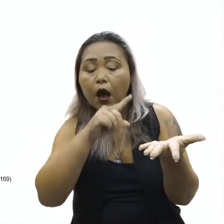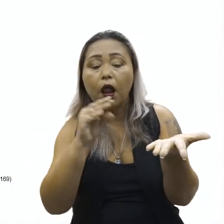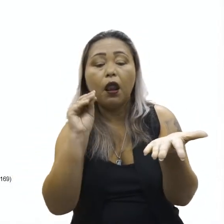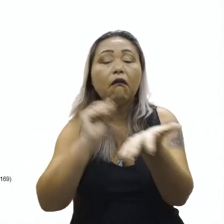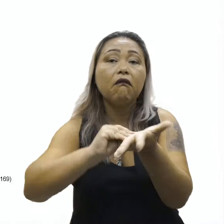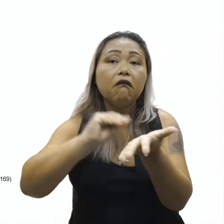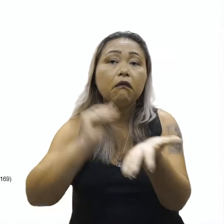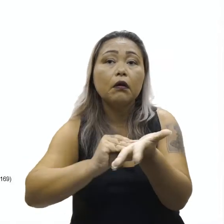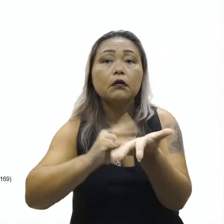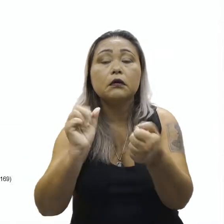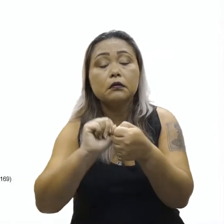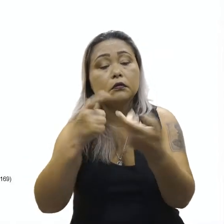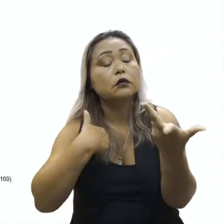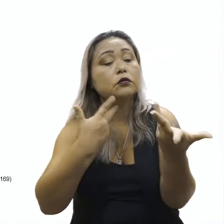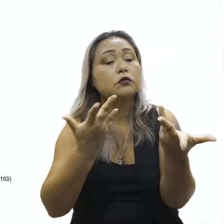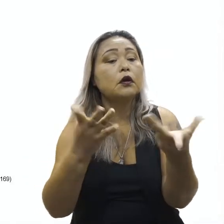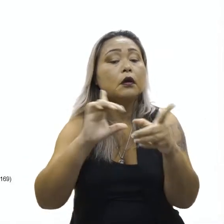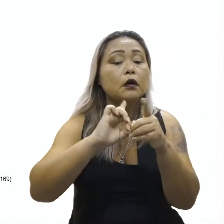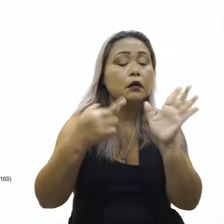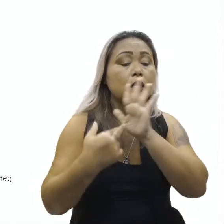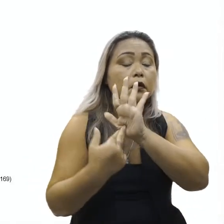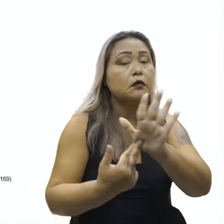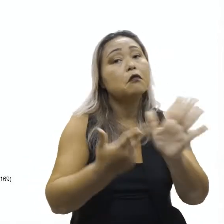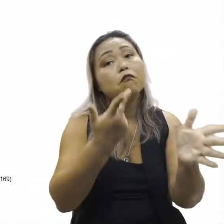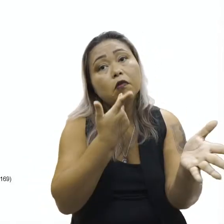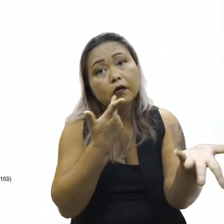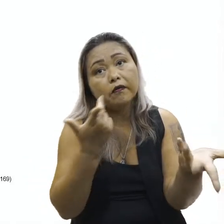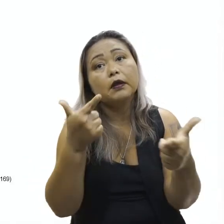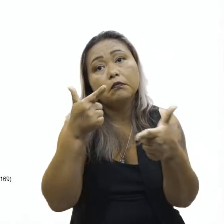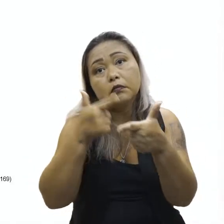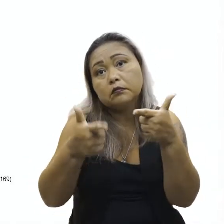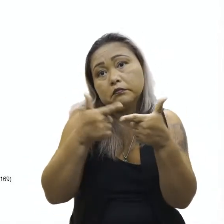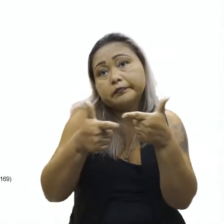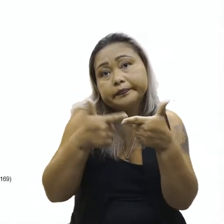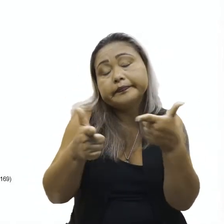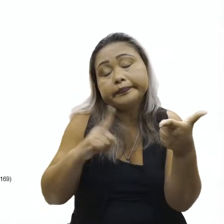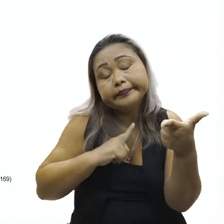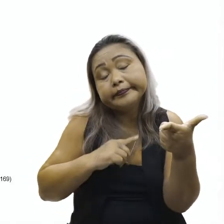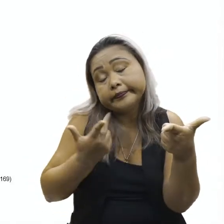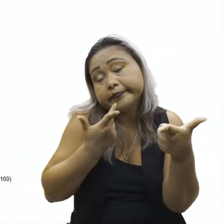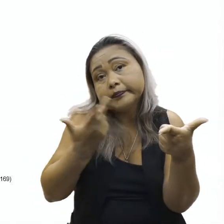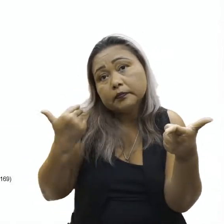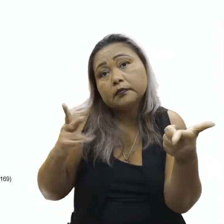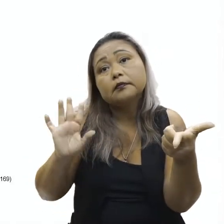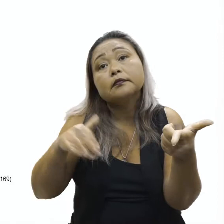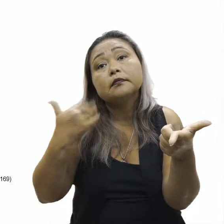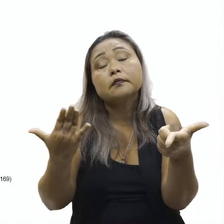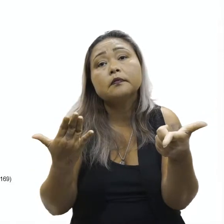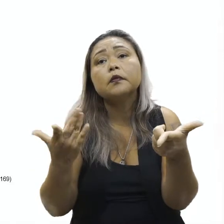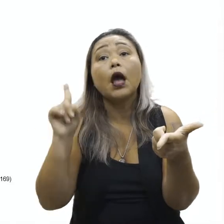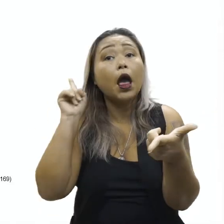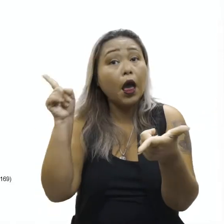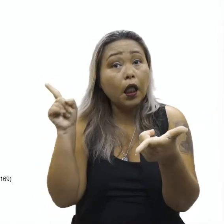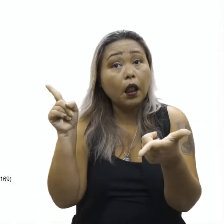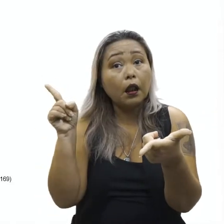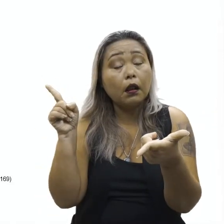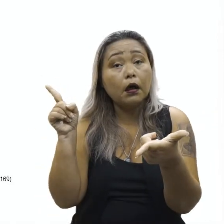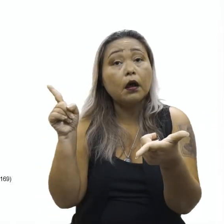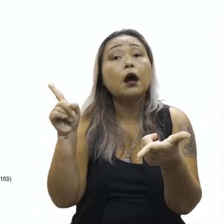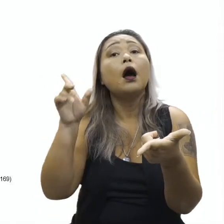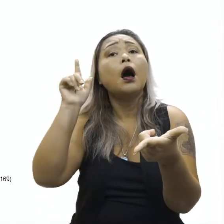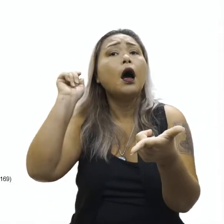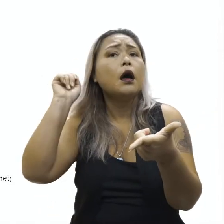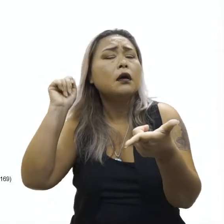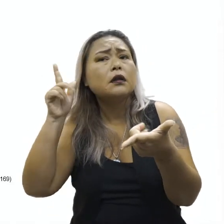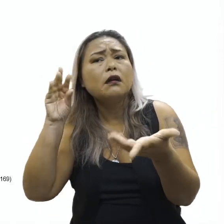democracia representativa com aqueles problemas que eu falei para vocês, né? Então, ela, de certa forma, ela se torna incapaz